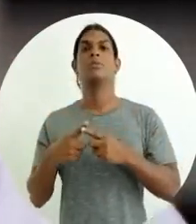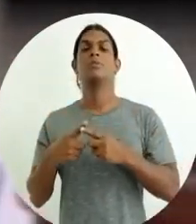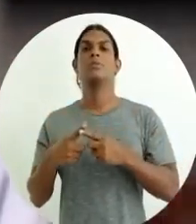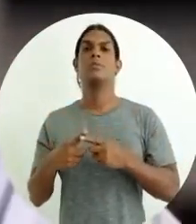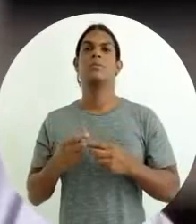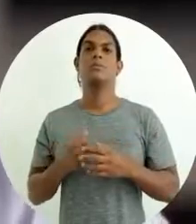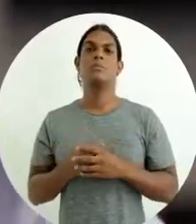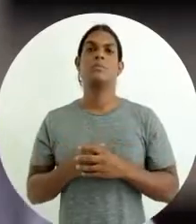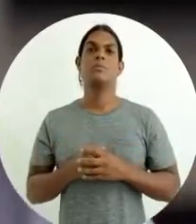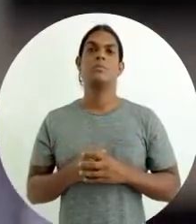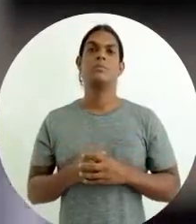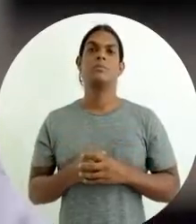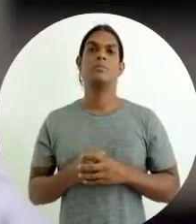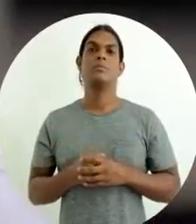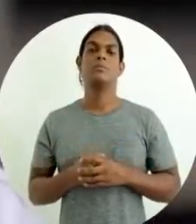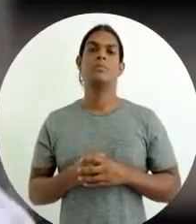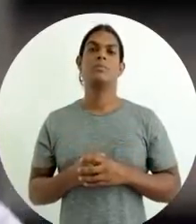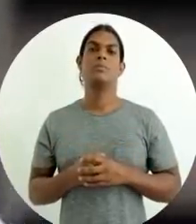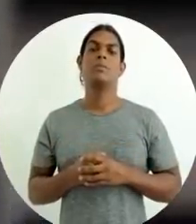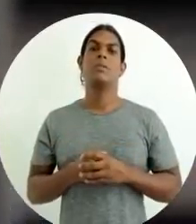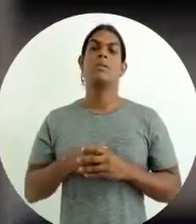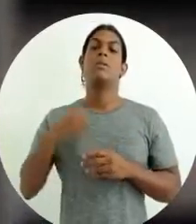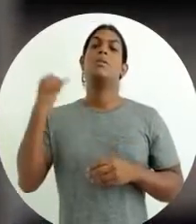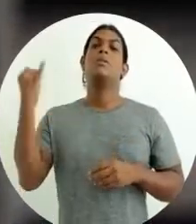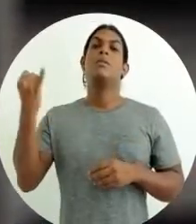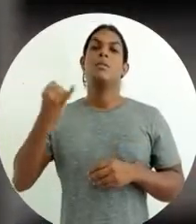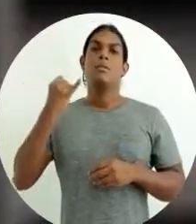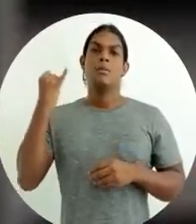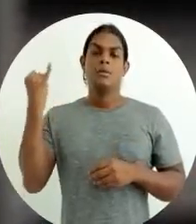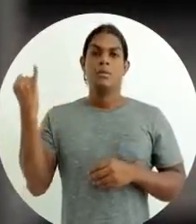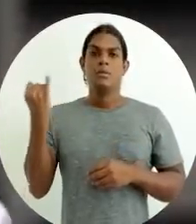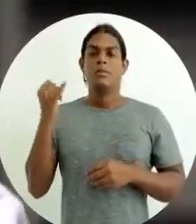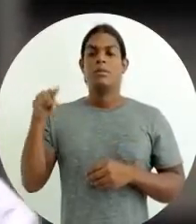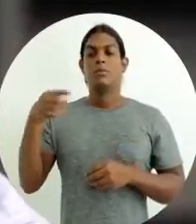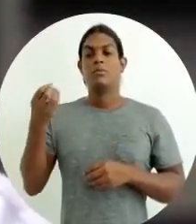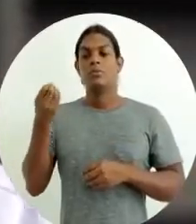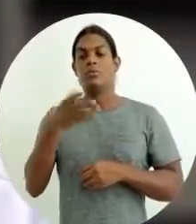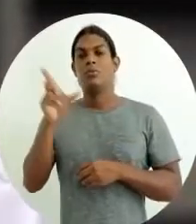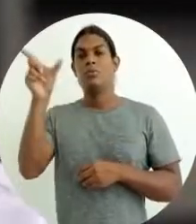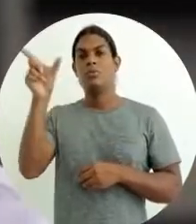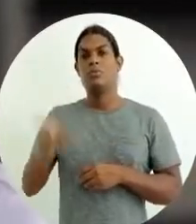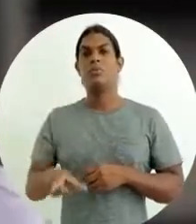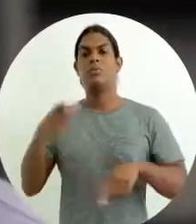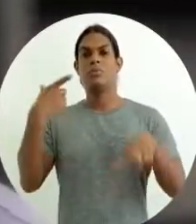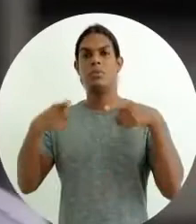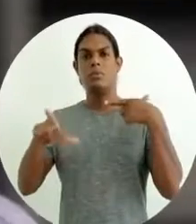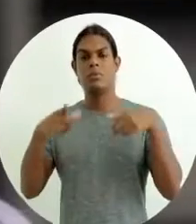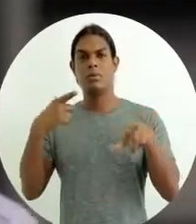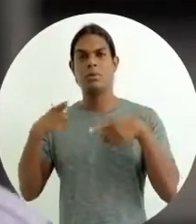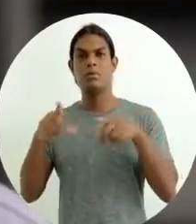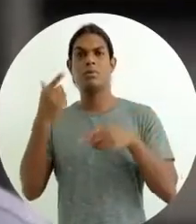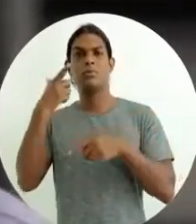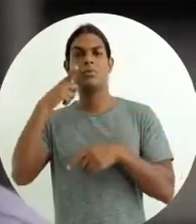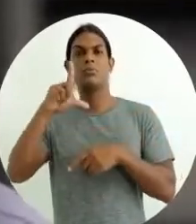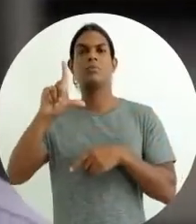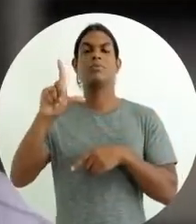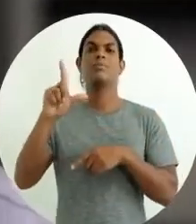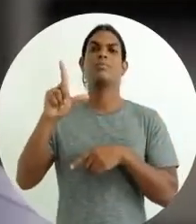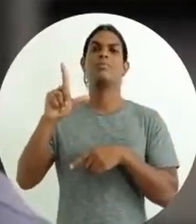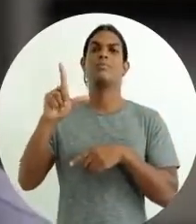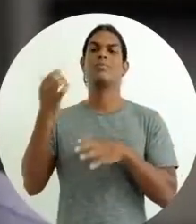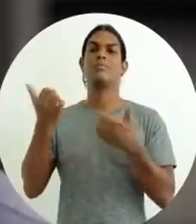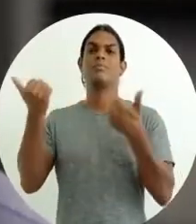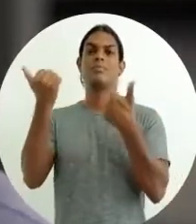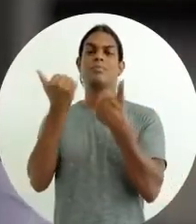de encantamento. E é muito importante para que ele realmente possa se adaptar a